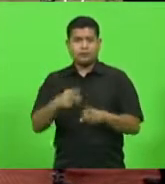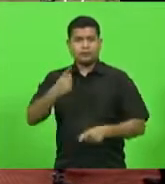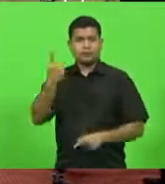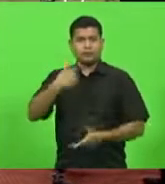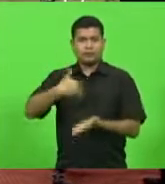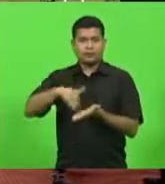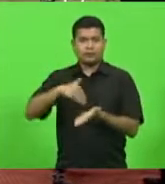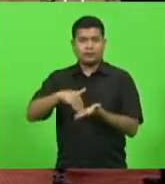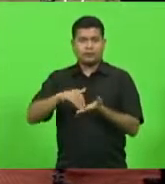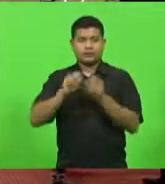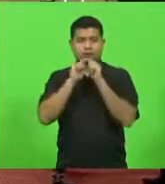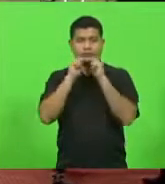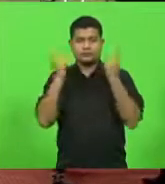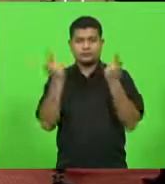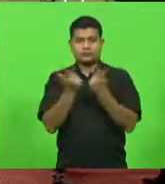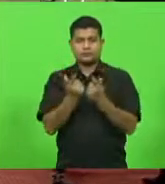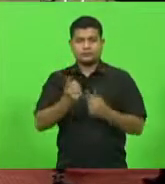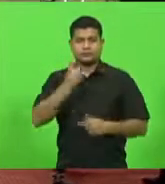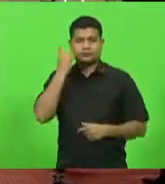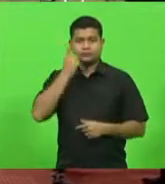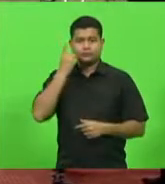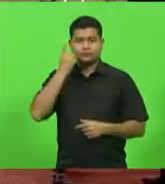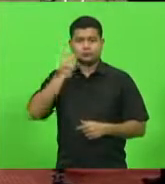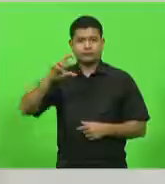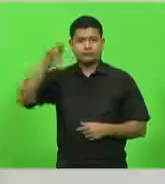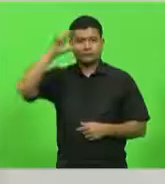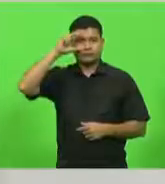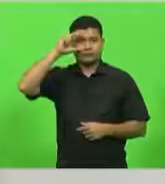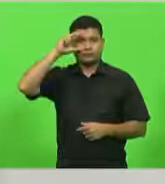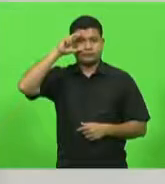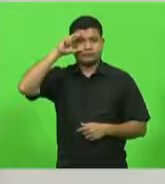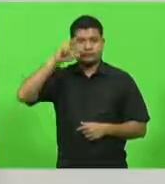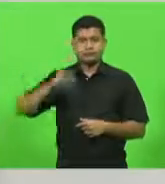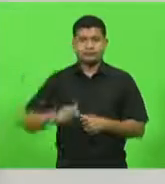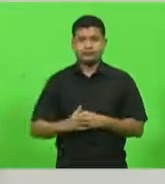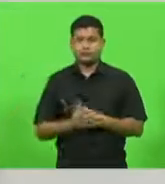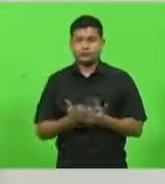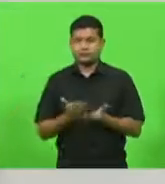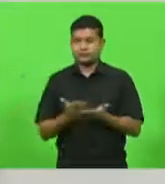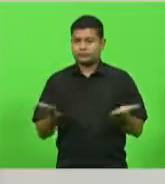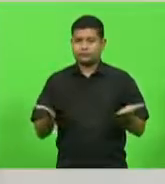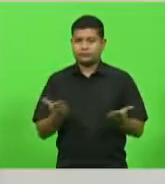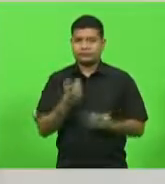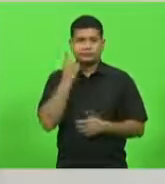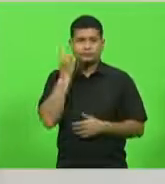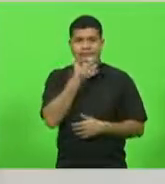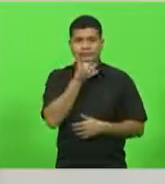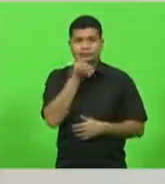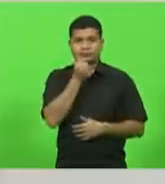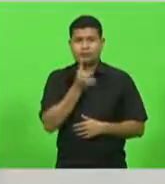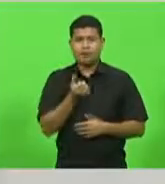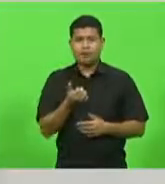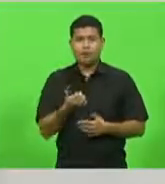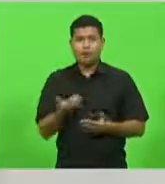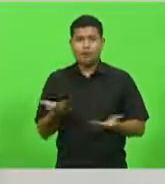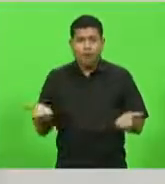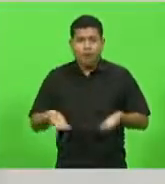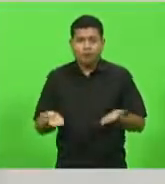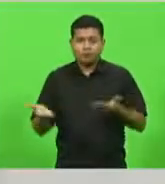desta casa, deputado Ricardo Alba. Senhoras e senhores, convidados, aqueles que